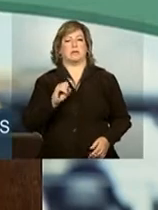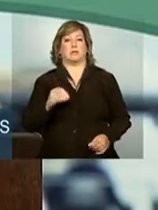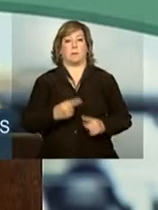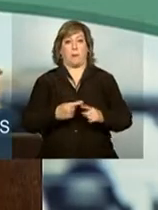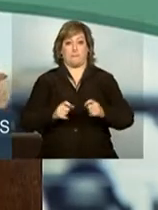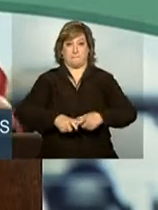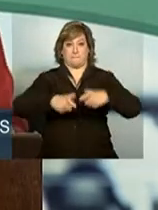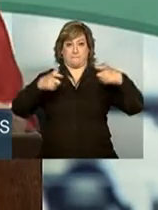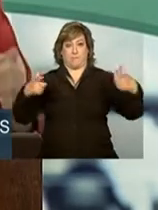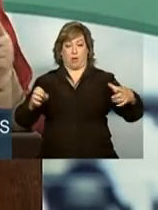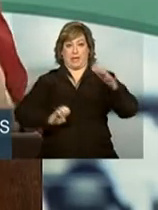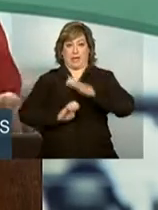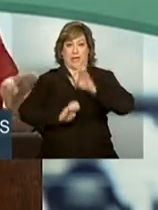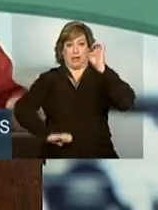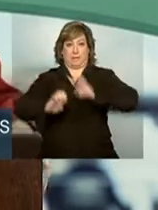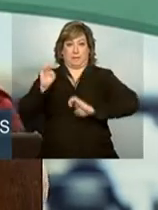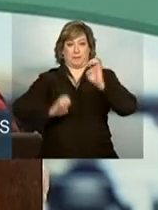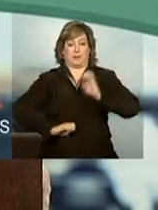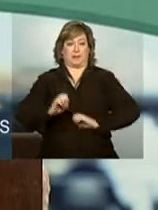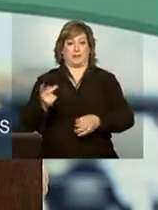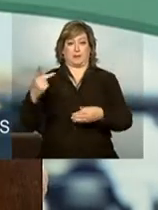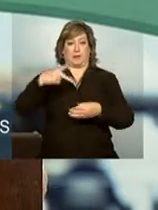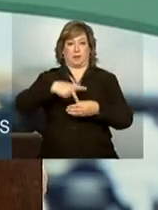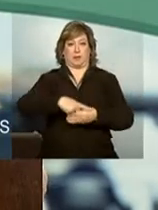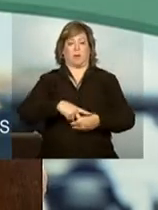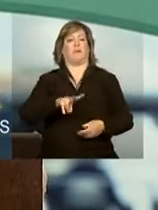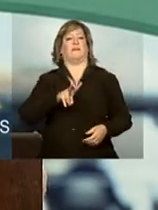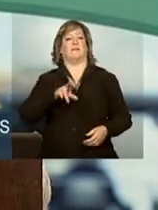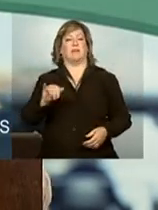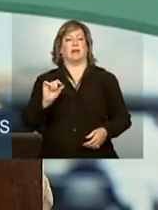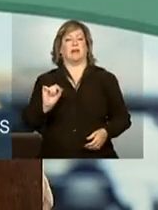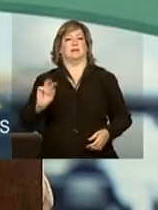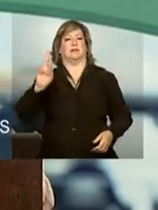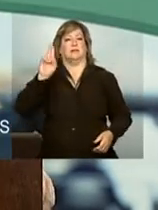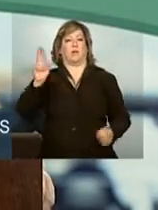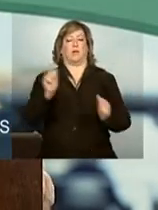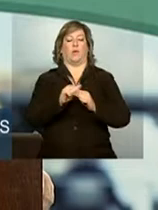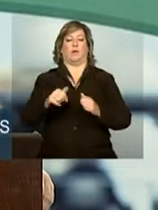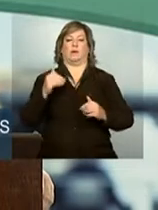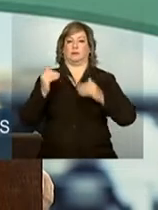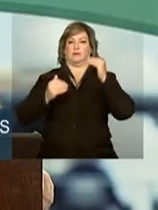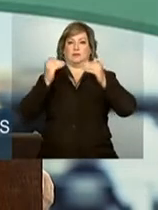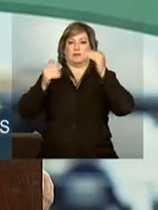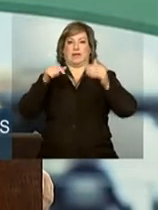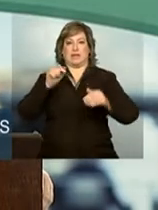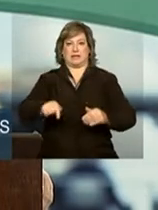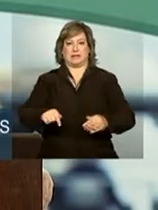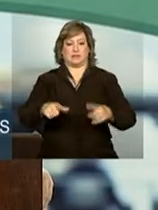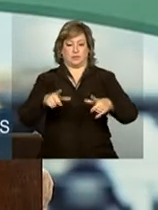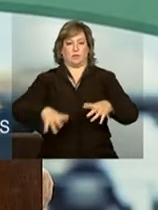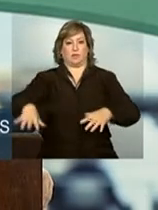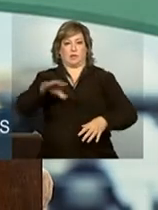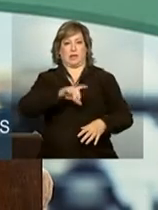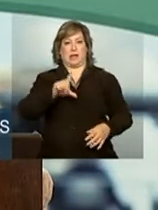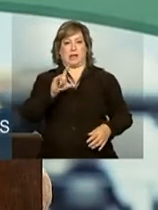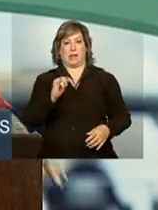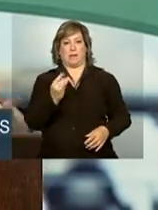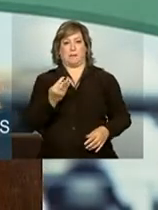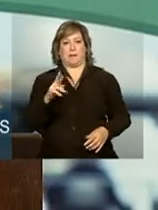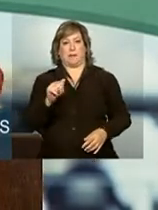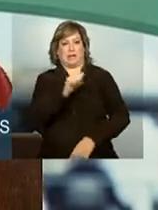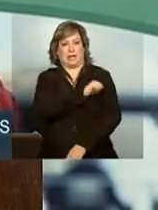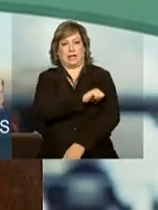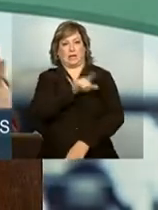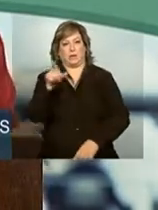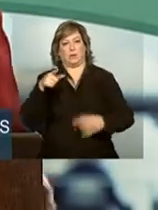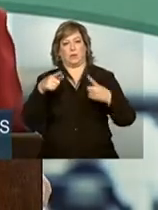empresas do petróleo que vão arcar com o desenvolvimento desse campo de Libra estão presentes aqui,